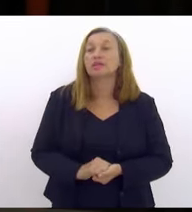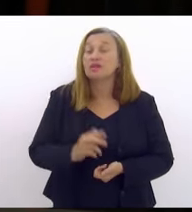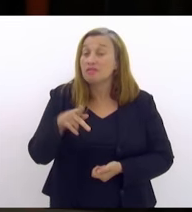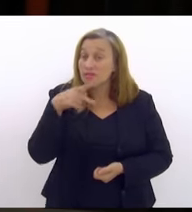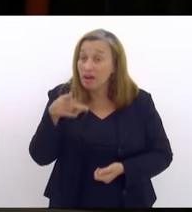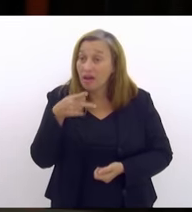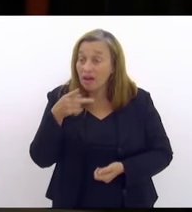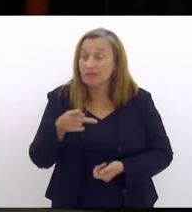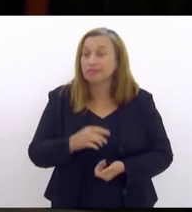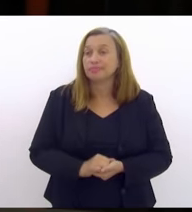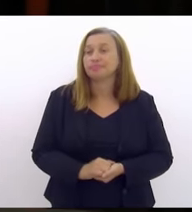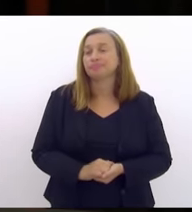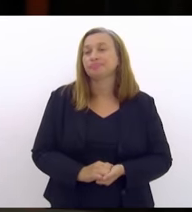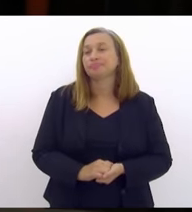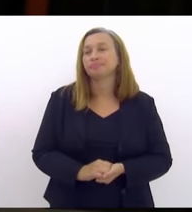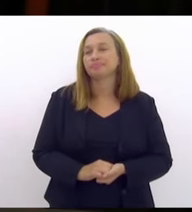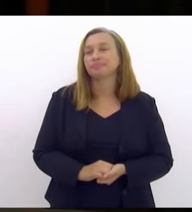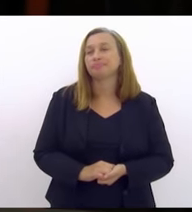que